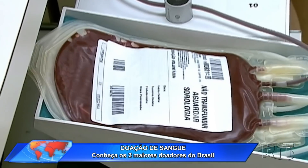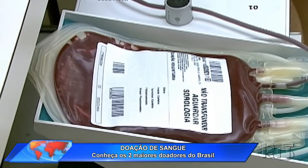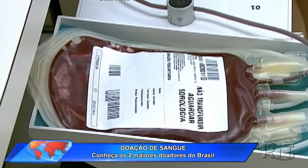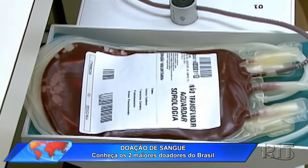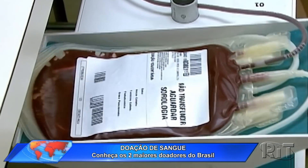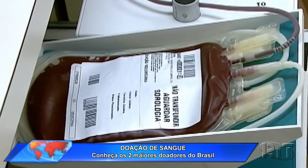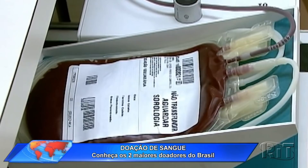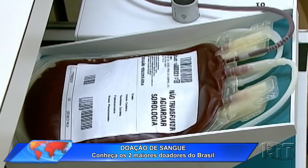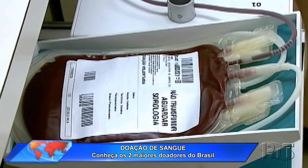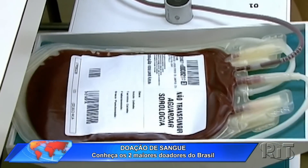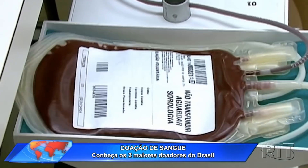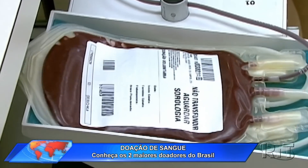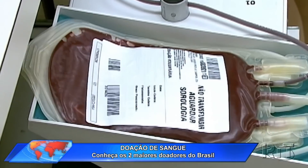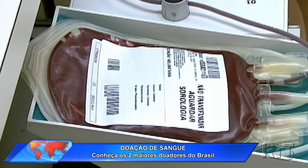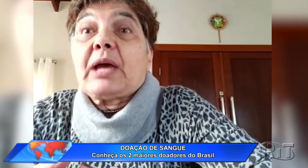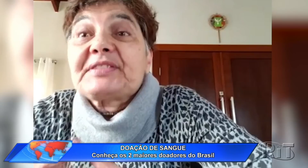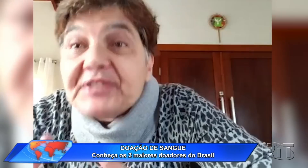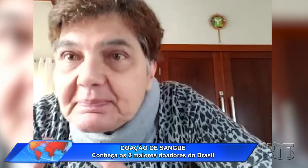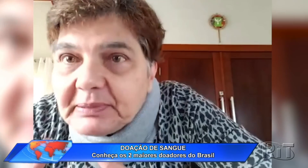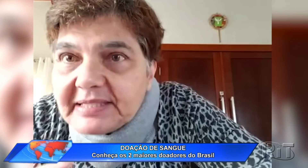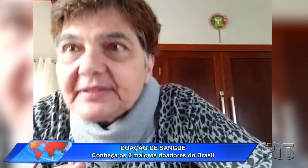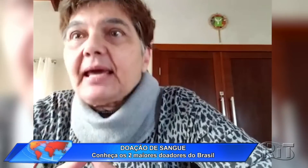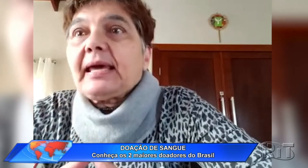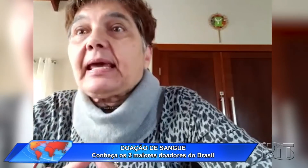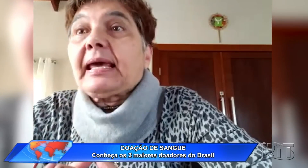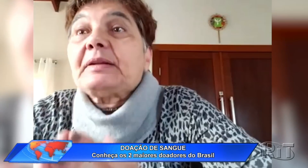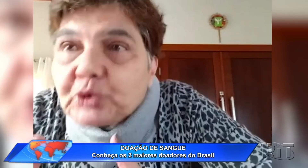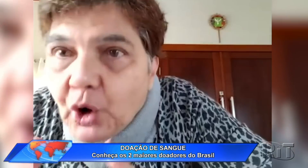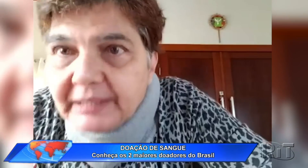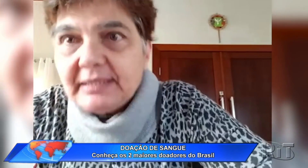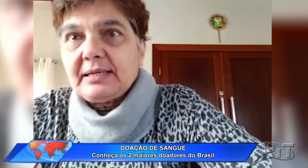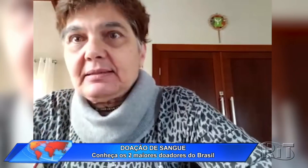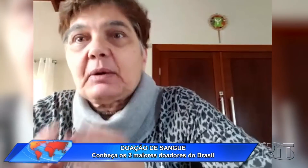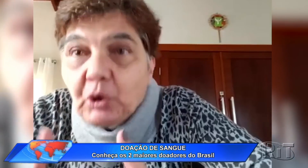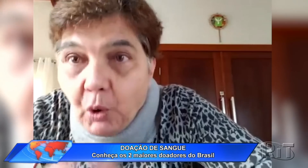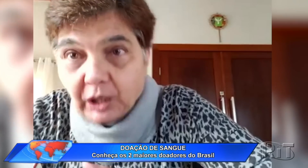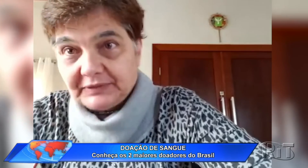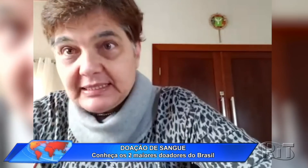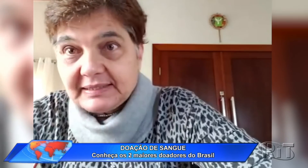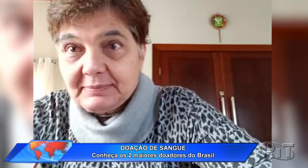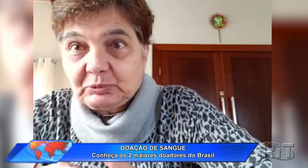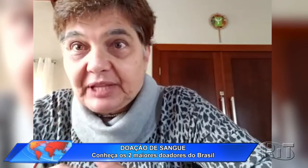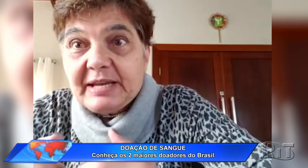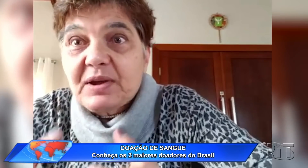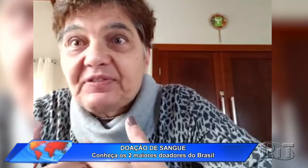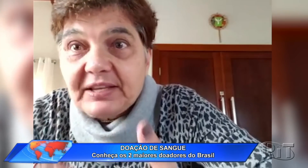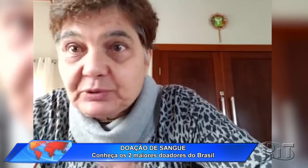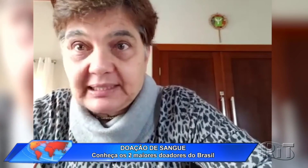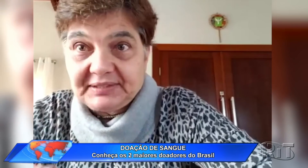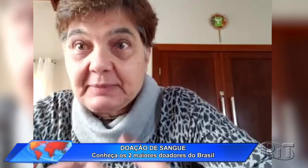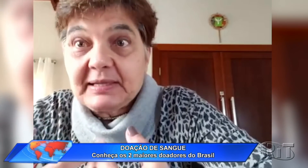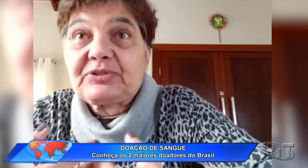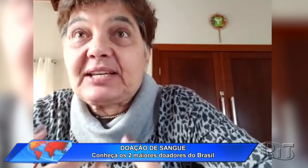gesto simples, que não requer muito esforço. É simples, não dói, não engorda, sabe? Não tem nenhum